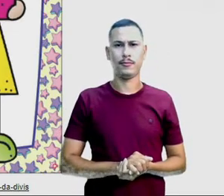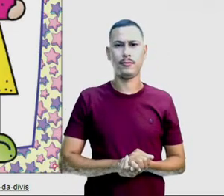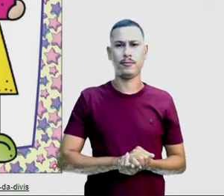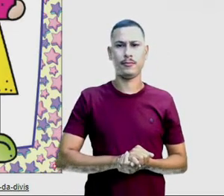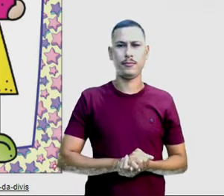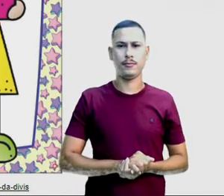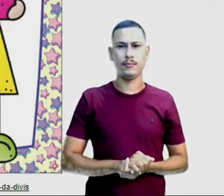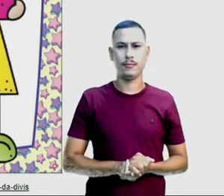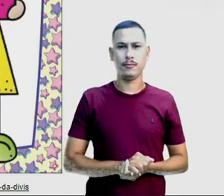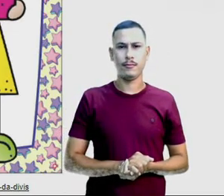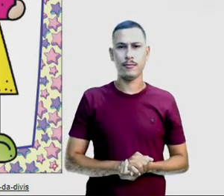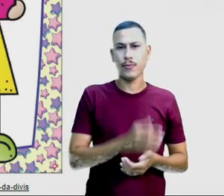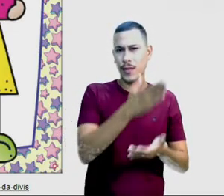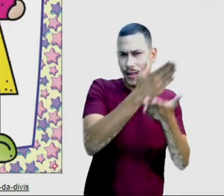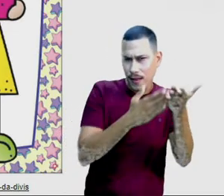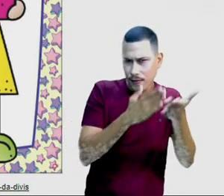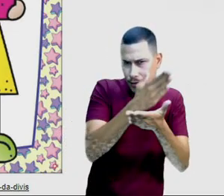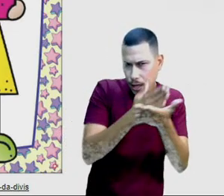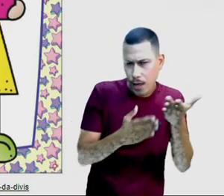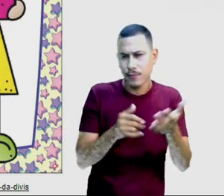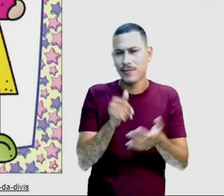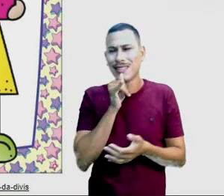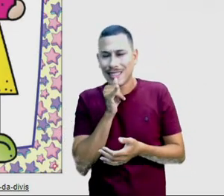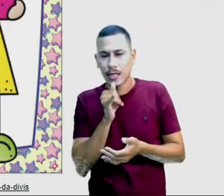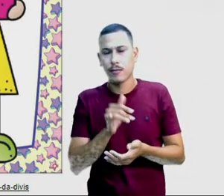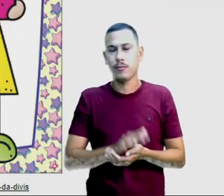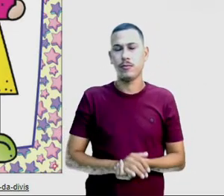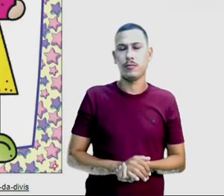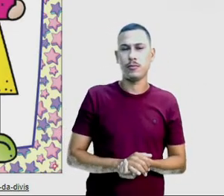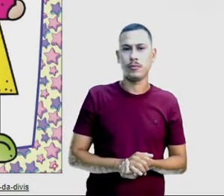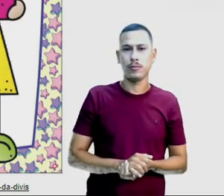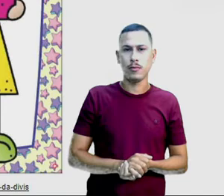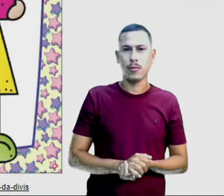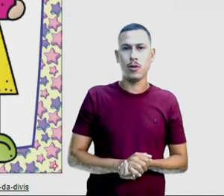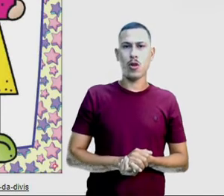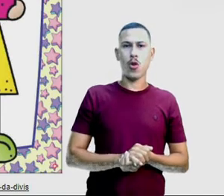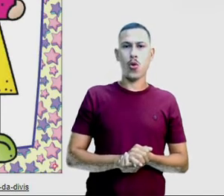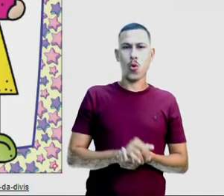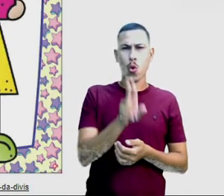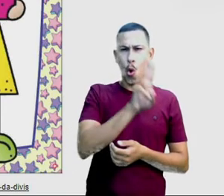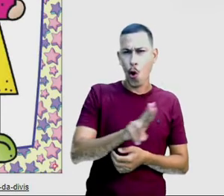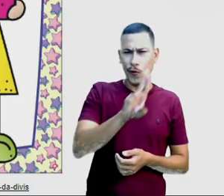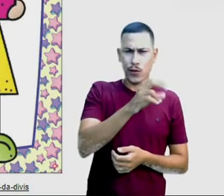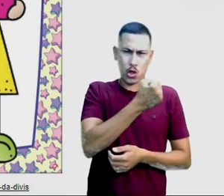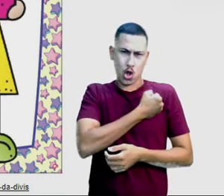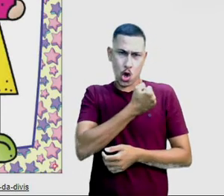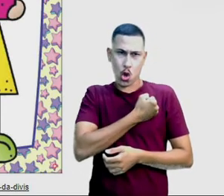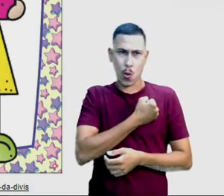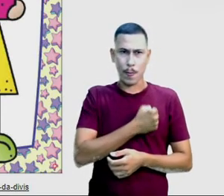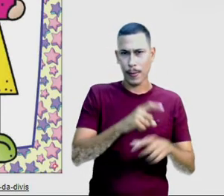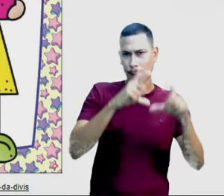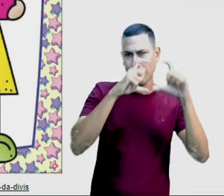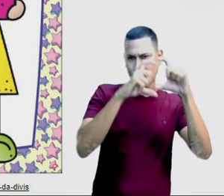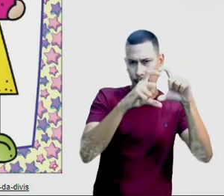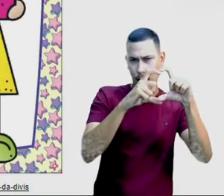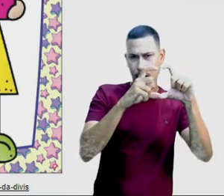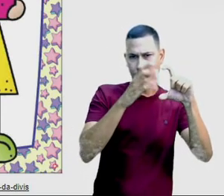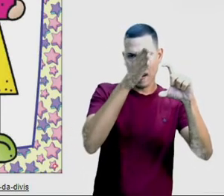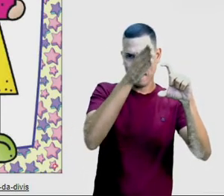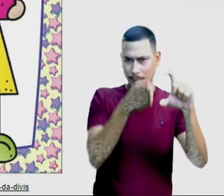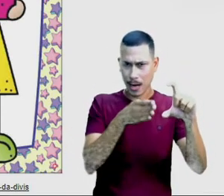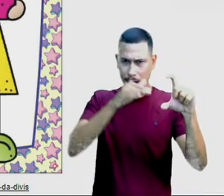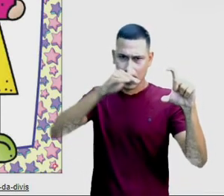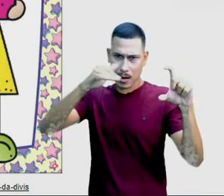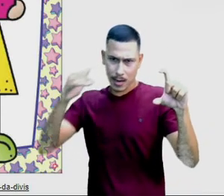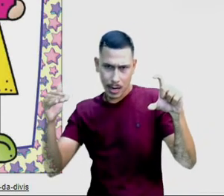produto. E a divisão, ó, na divisão nós temos o dividendo, que é o número que você vai dividir. Aí temos